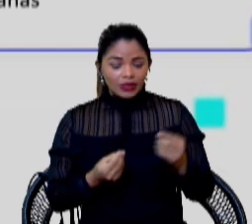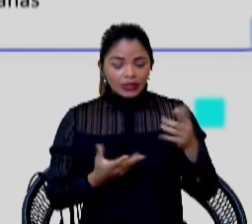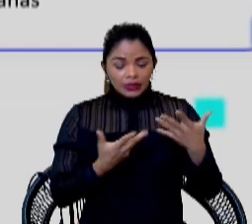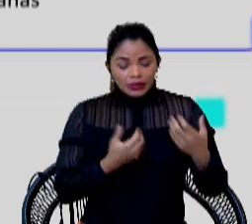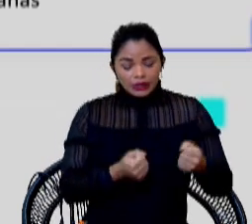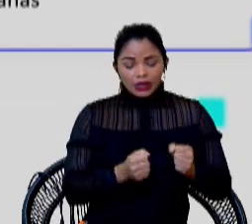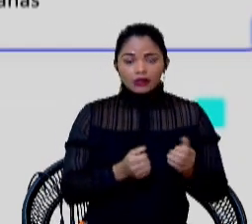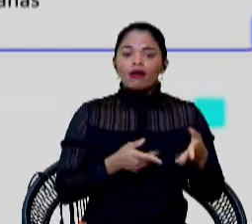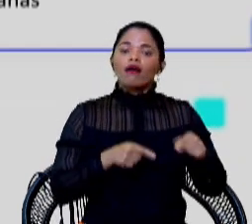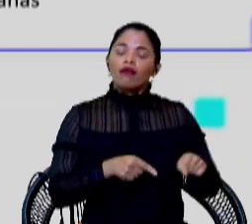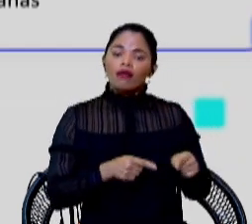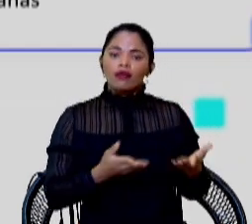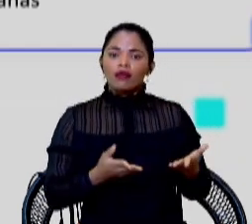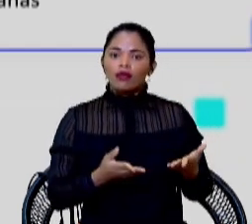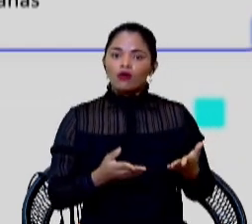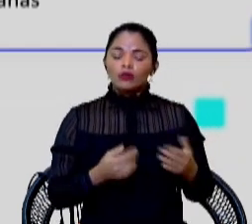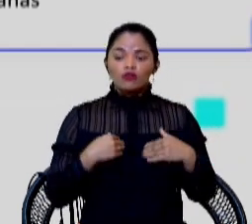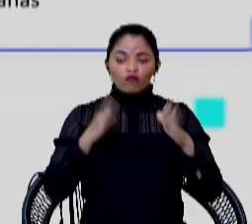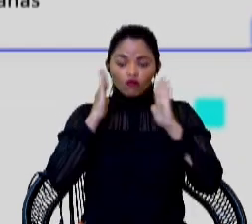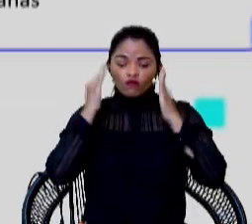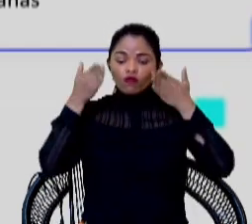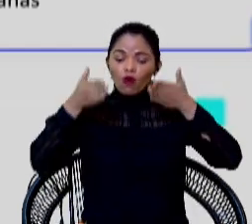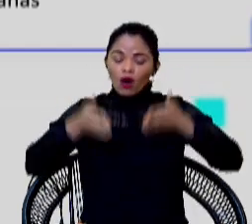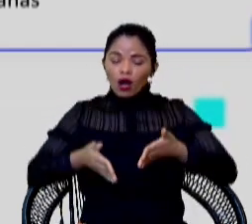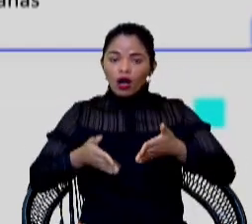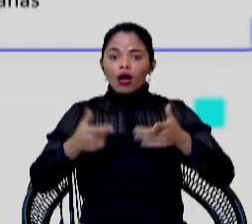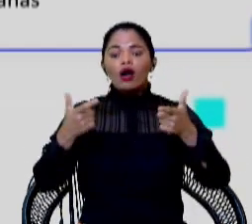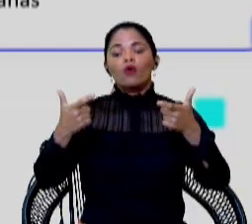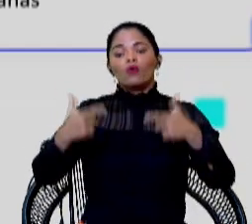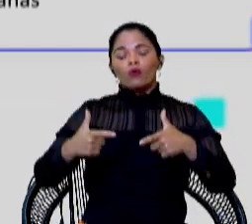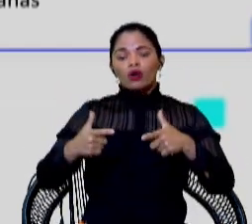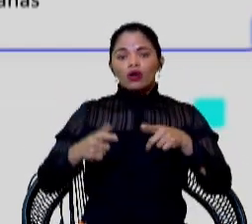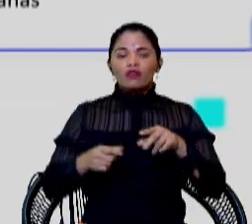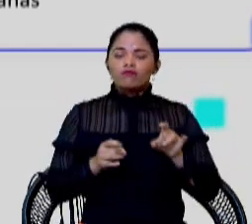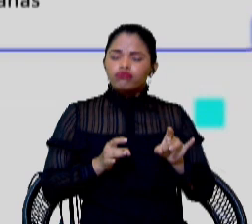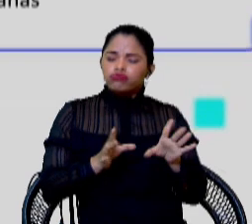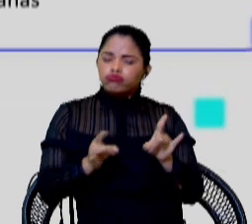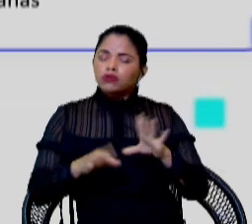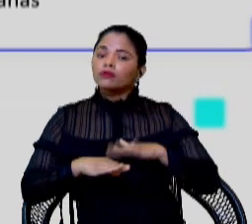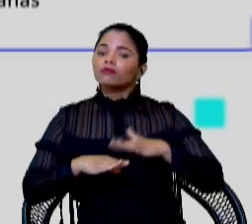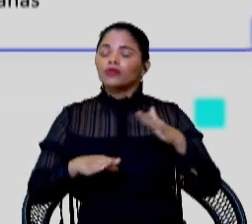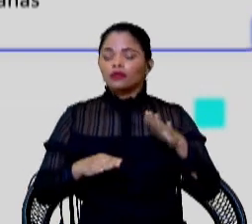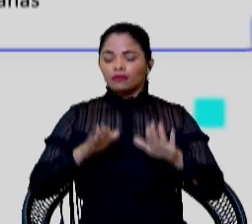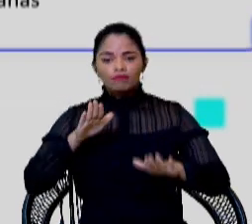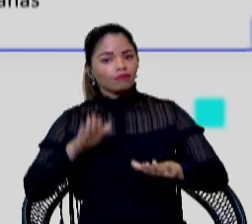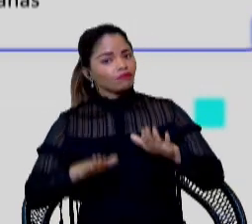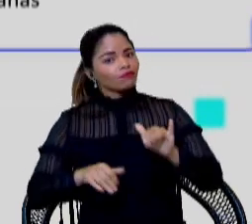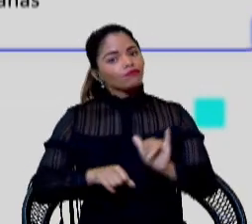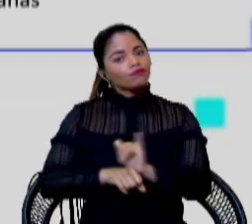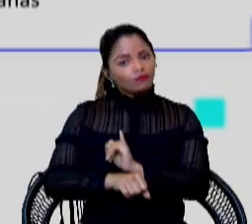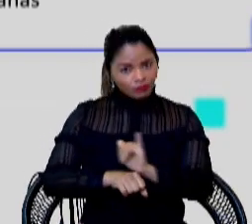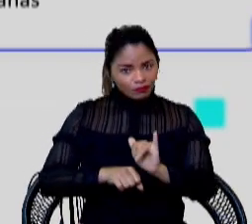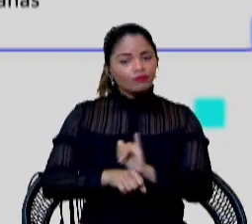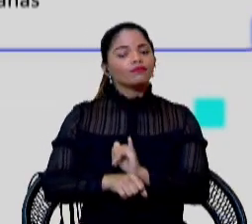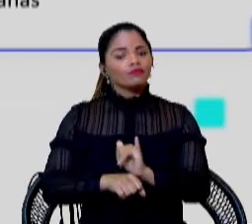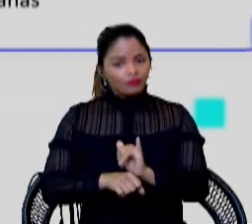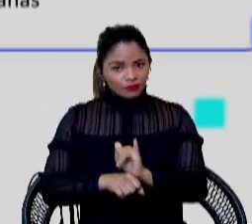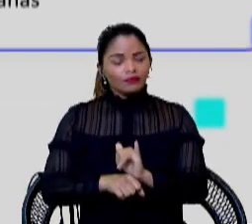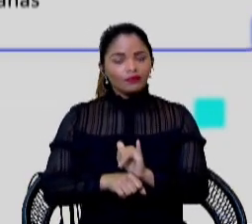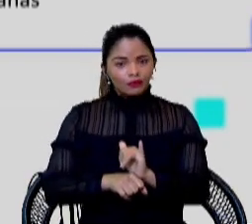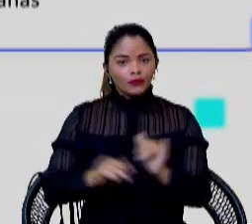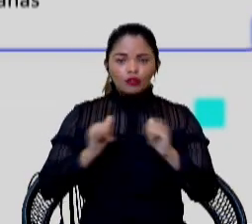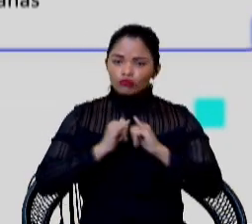eu vou focar aonde eu sou forte, né? E depois eu posso expandir, entendeu? Então vai depender muito da estratégia que vocês têm também